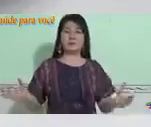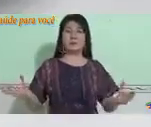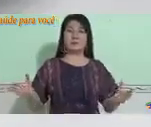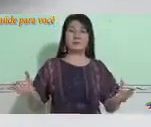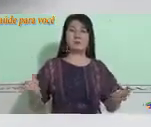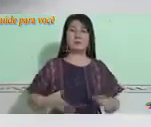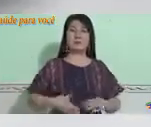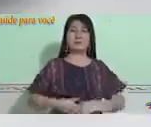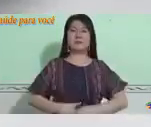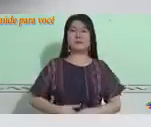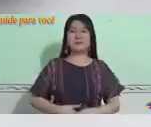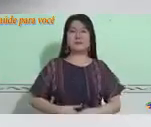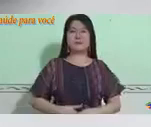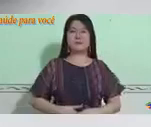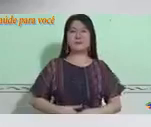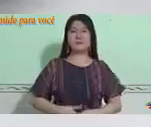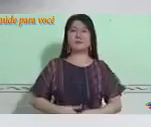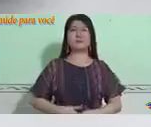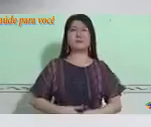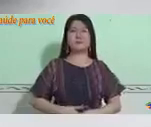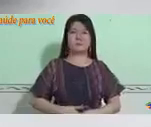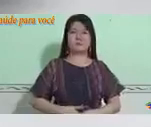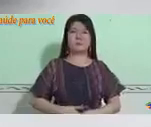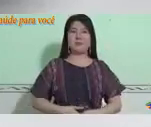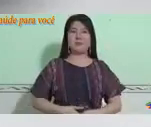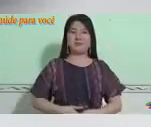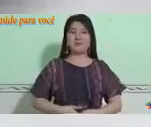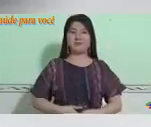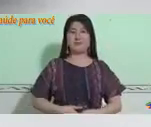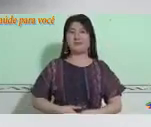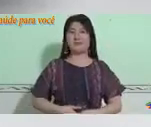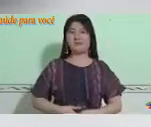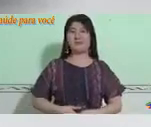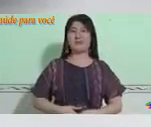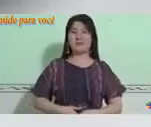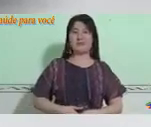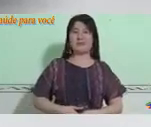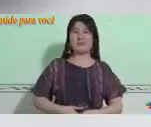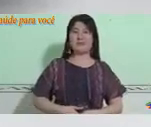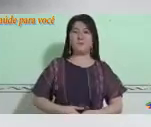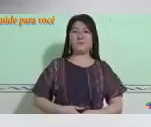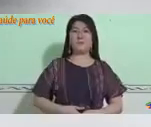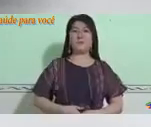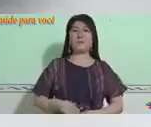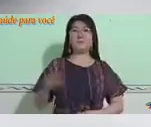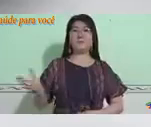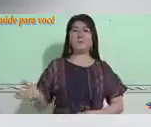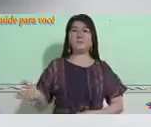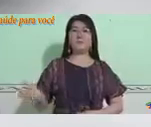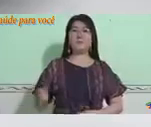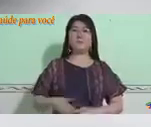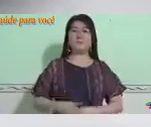Depois de fazer alguns exames, vírgula, o médico obstetra também pode observar outros sintomas da gravidez molar, como a